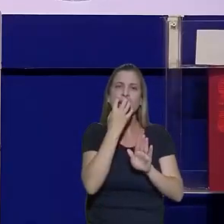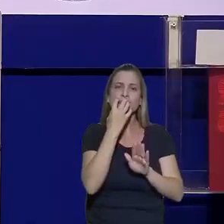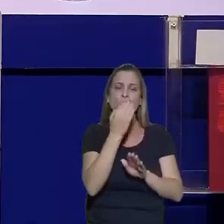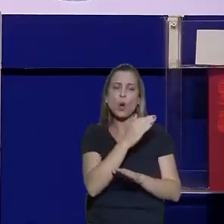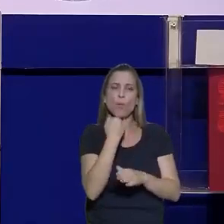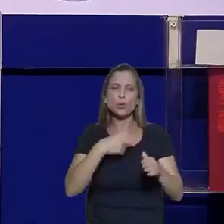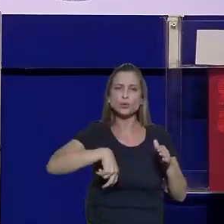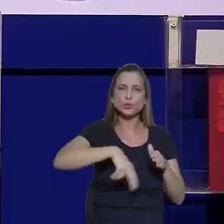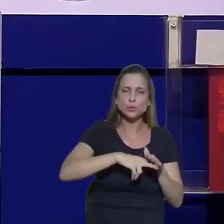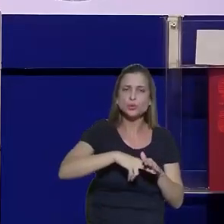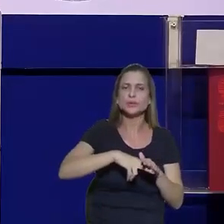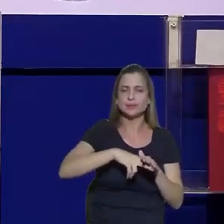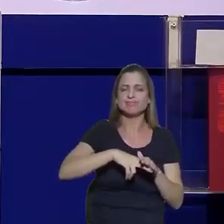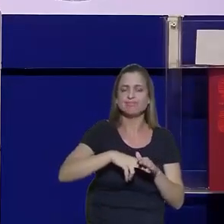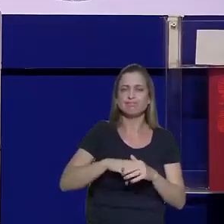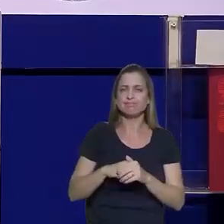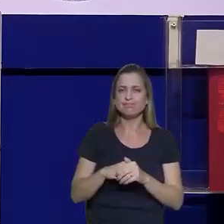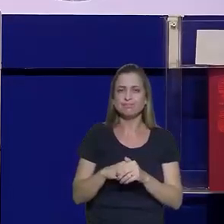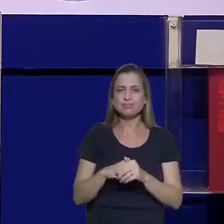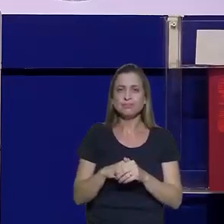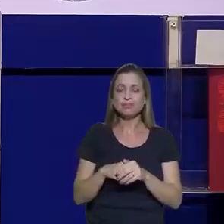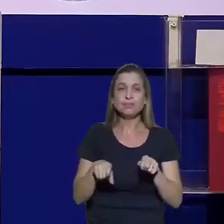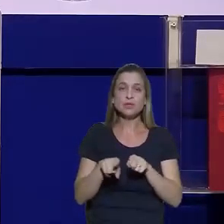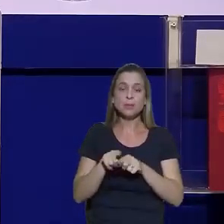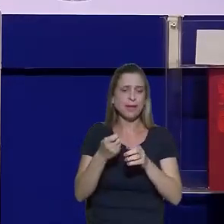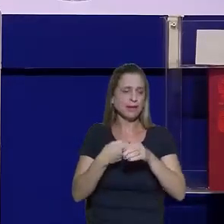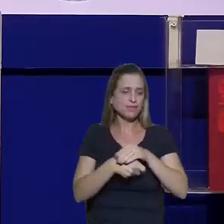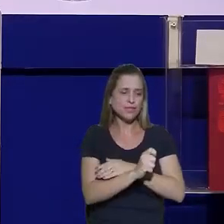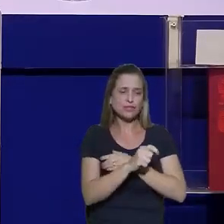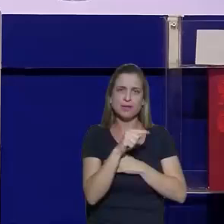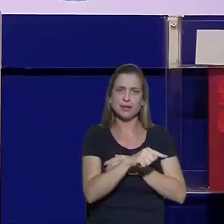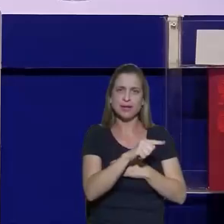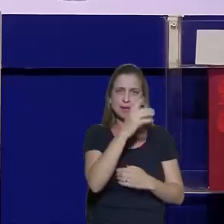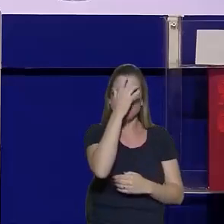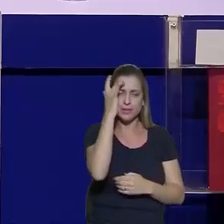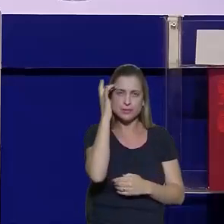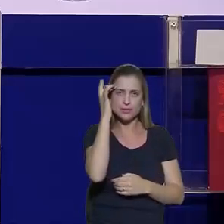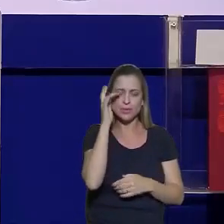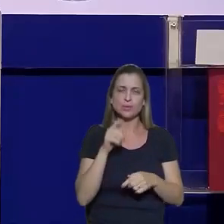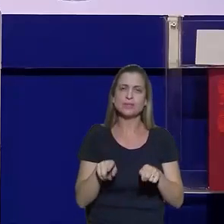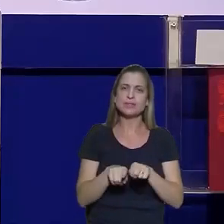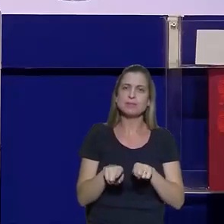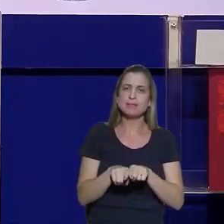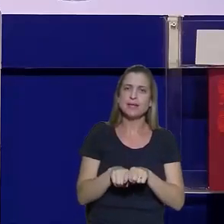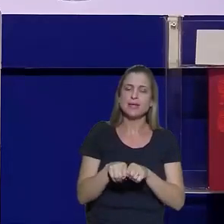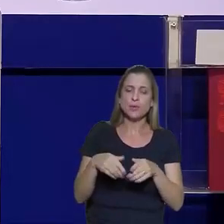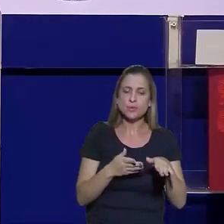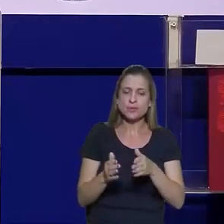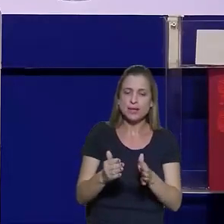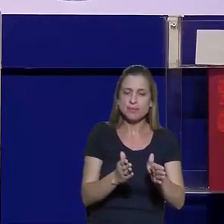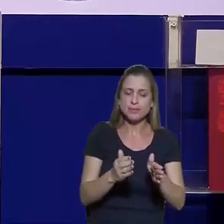à envergadura das criaturas, o investimento nelas, a despeito dos descompassos e